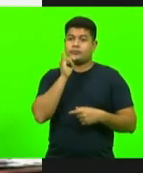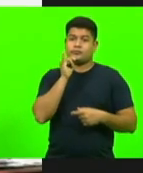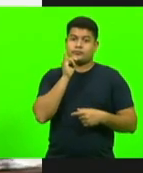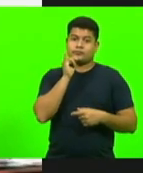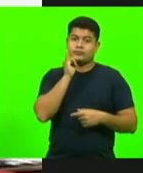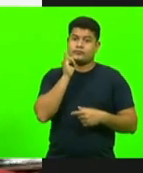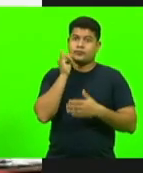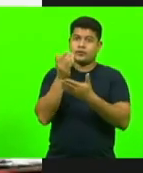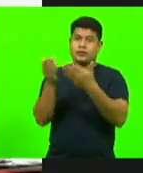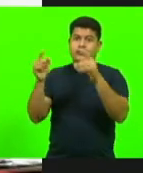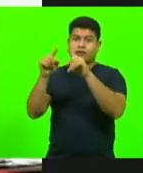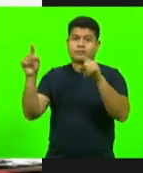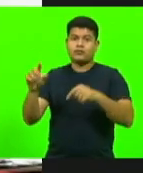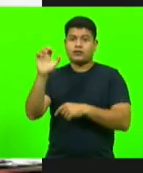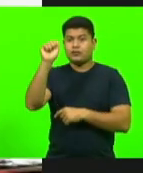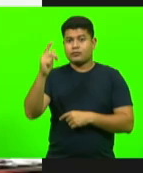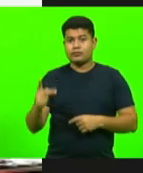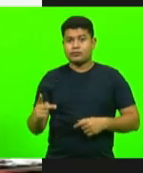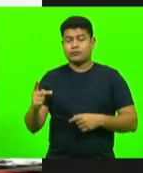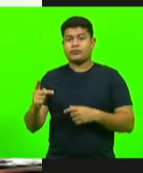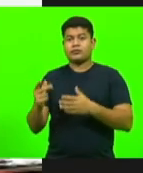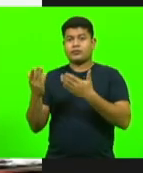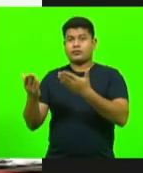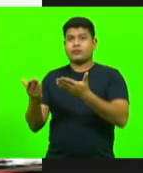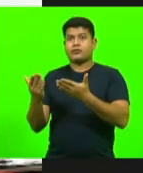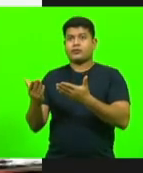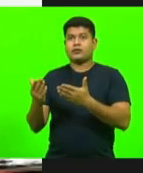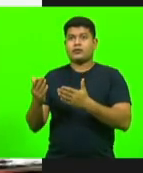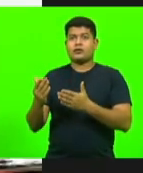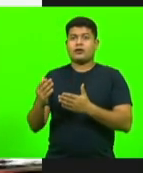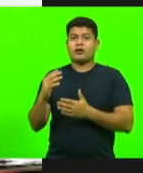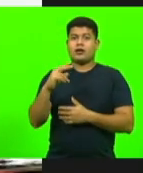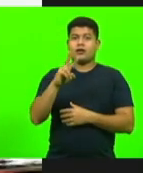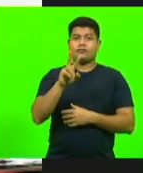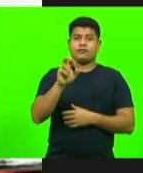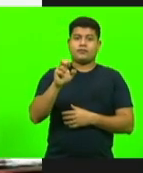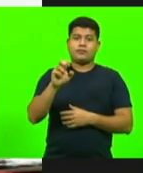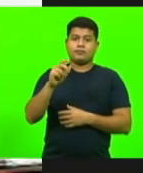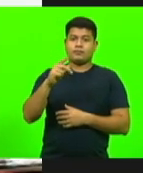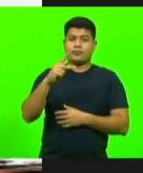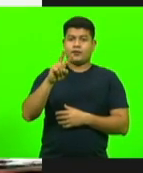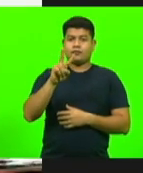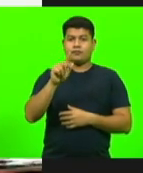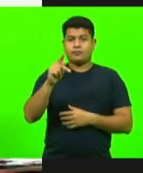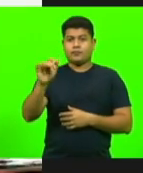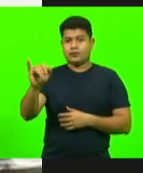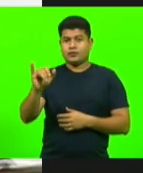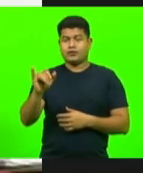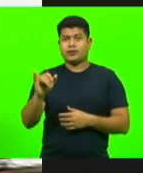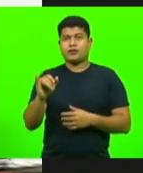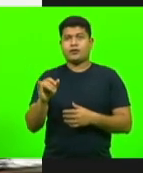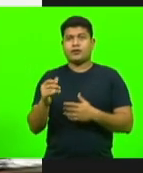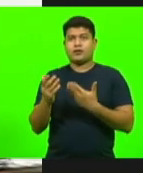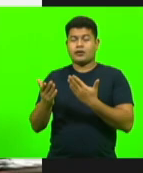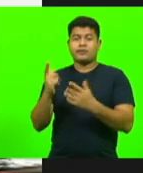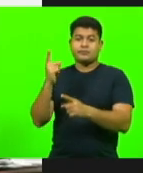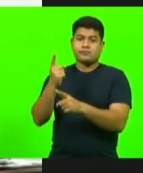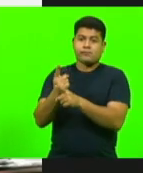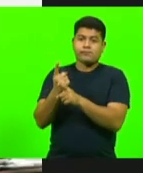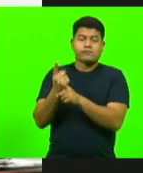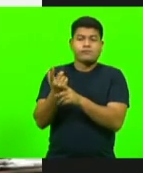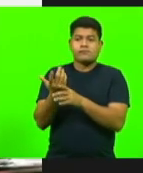aquele servidor aposentado naquele terminal do cargo para receber por GTI que é aquela vantagem nominalmente identificada